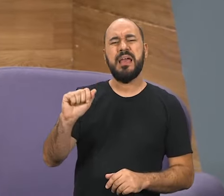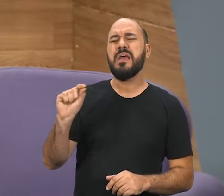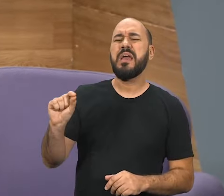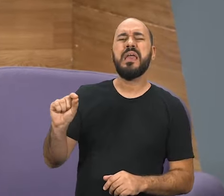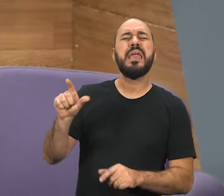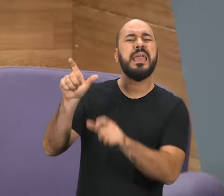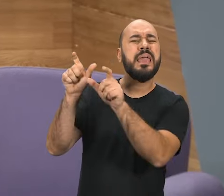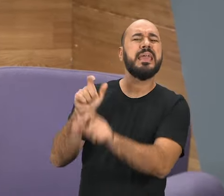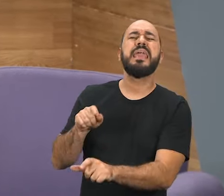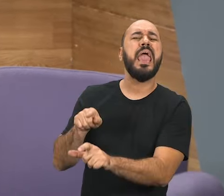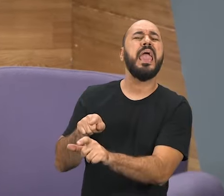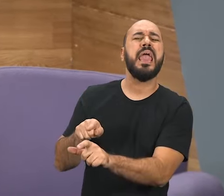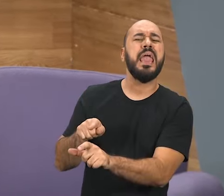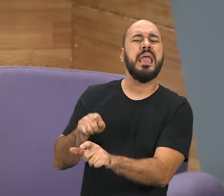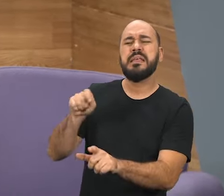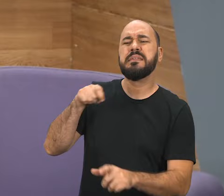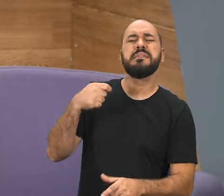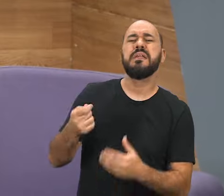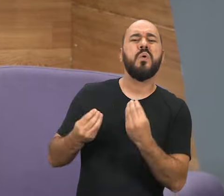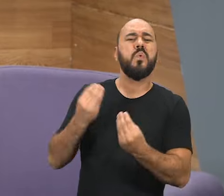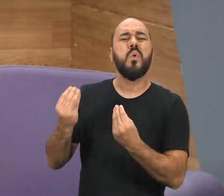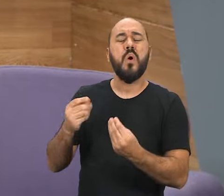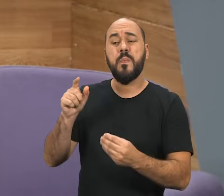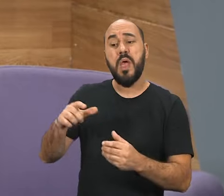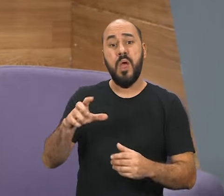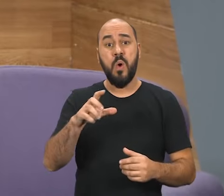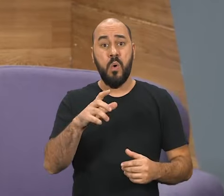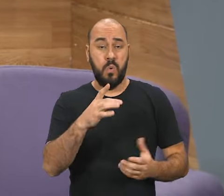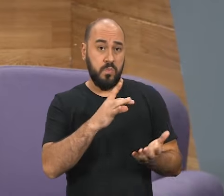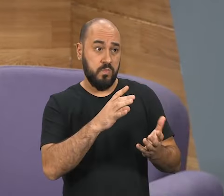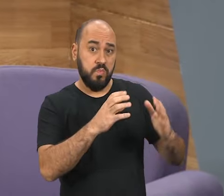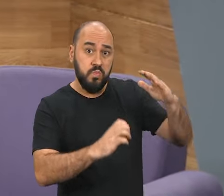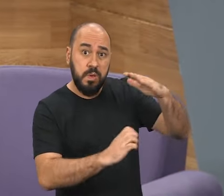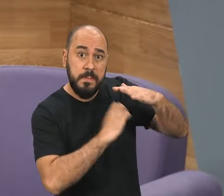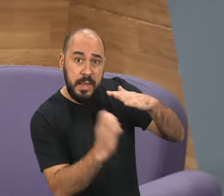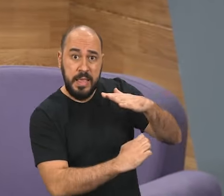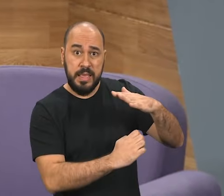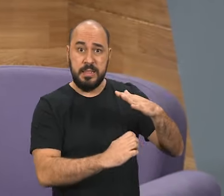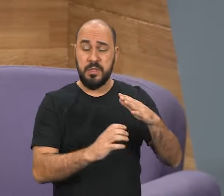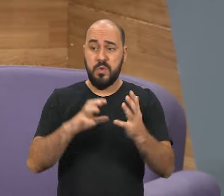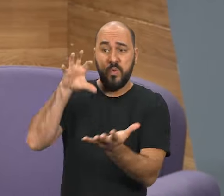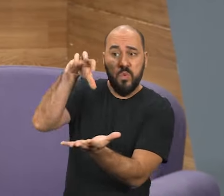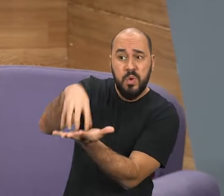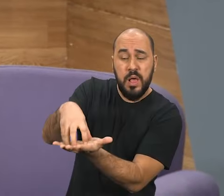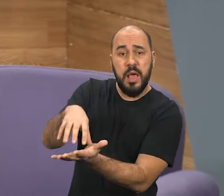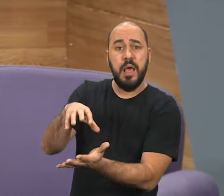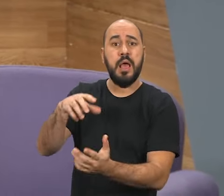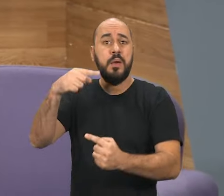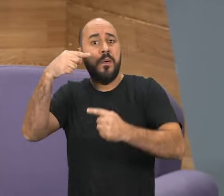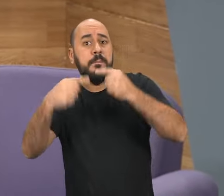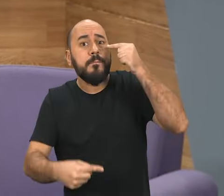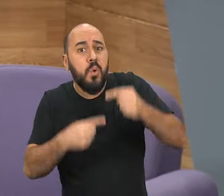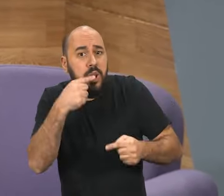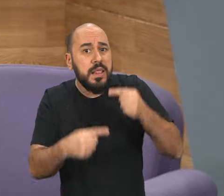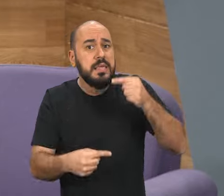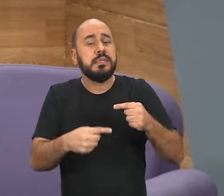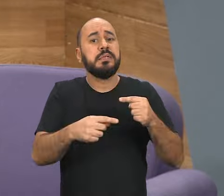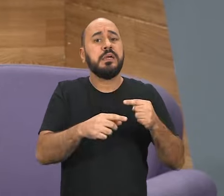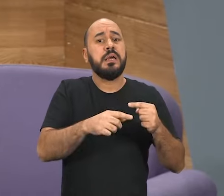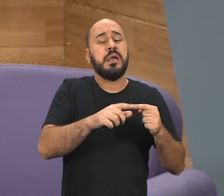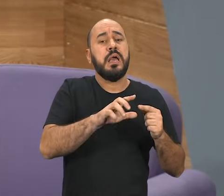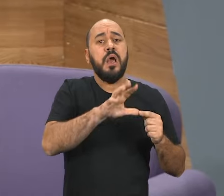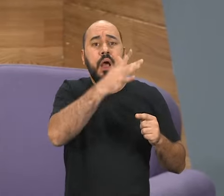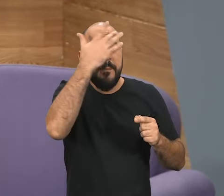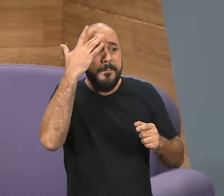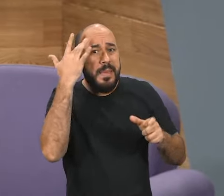o inimigo? É alguma instituição? É, quem sabe, algum movimento político? E mais, o que